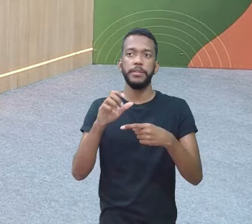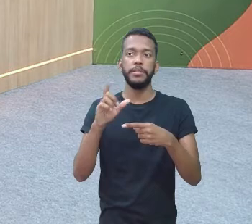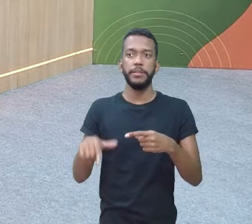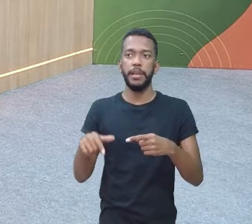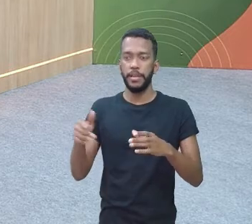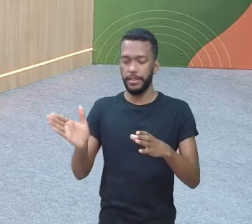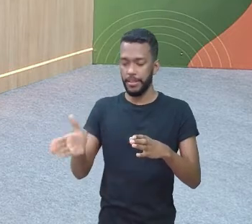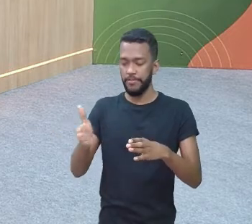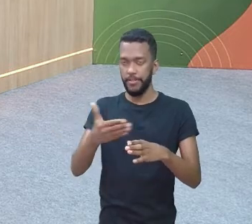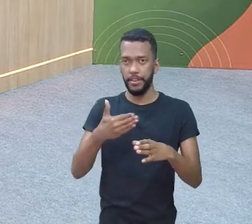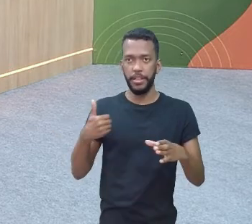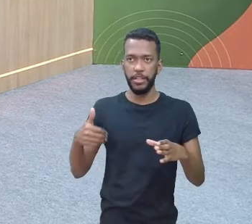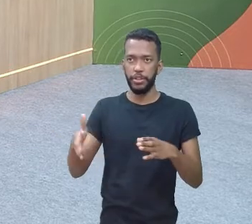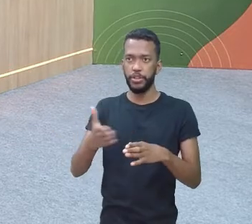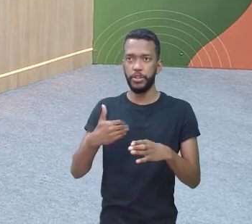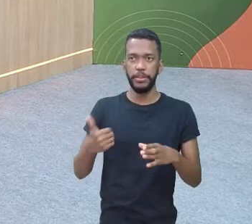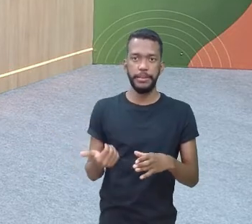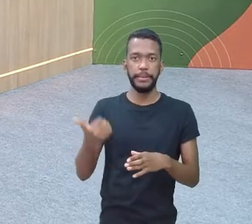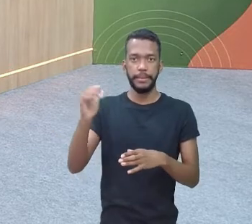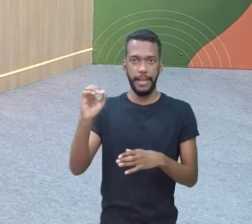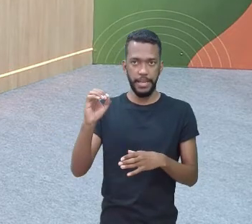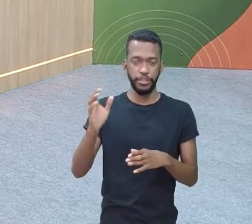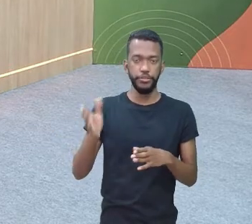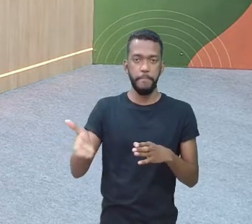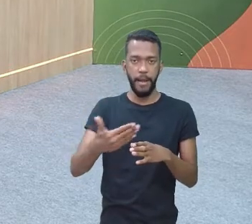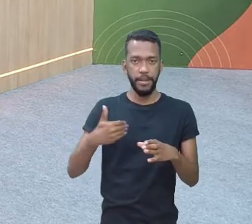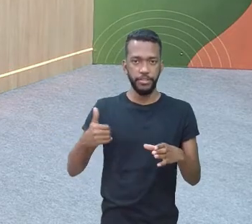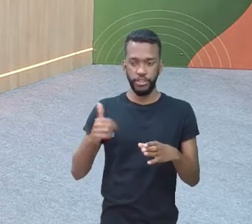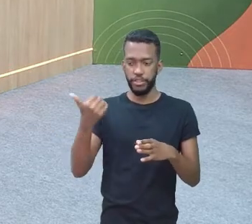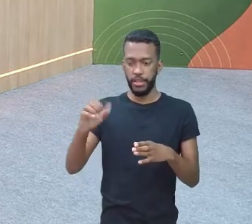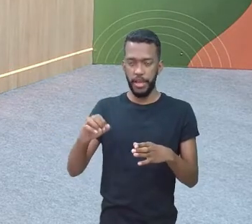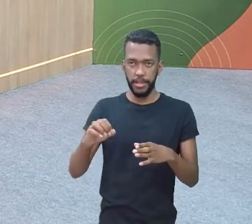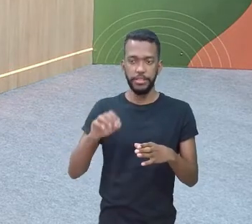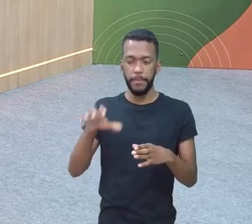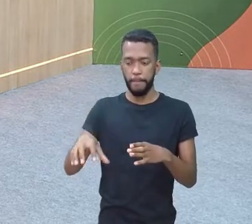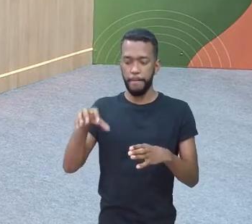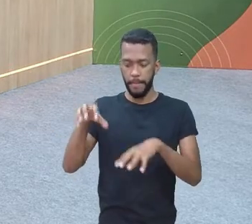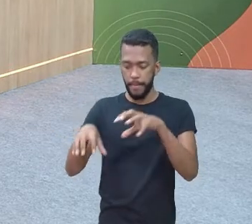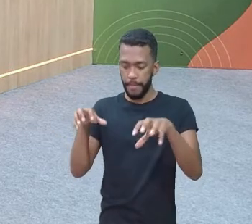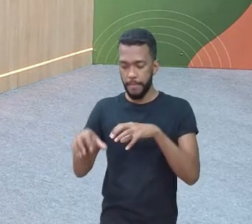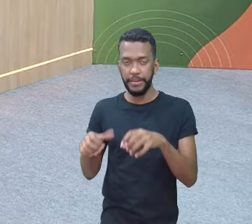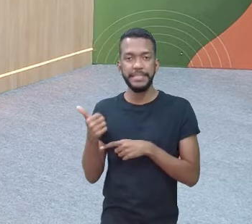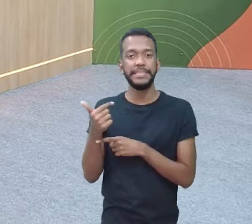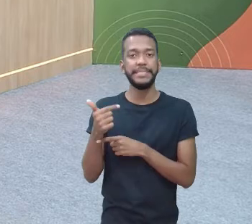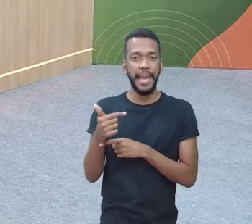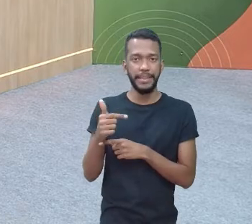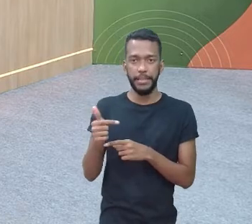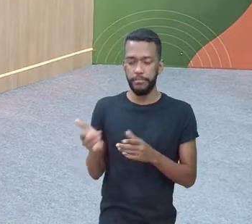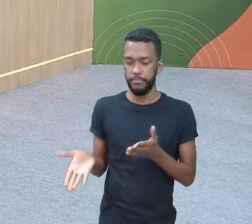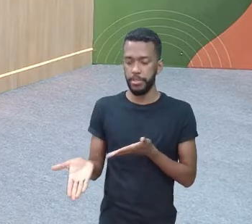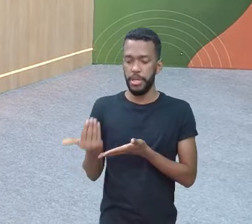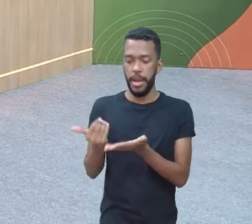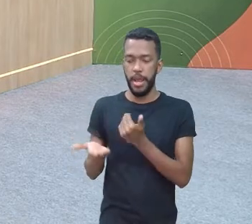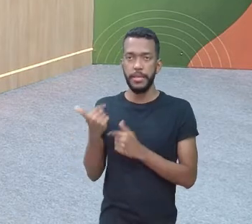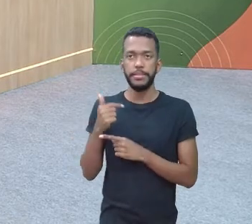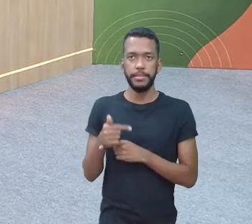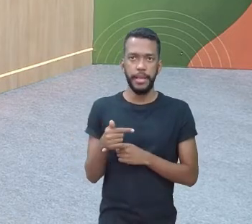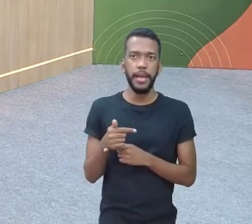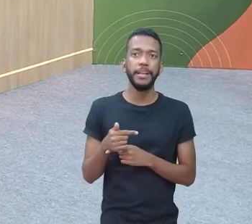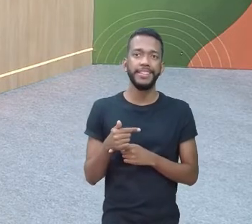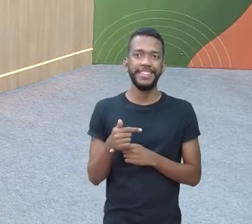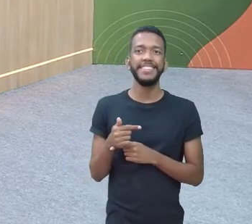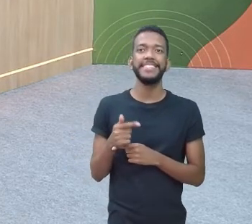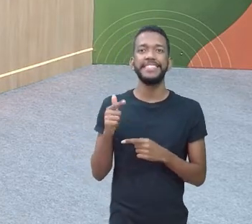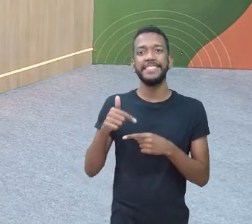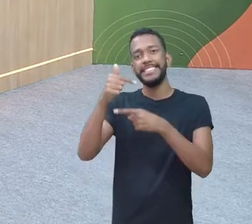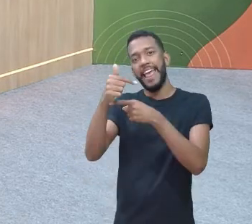tinha dividido o total em 10 partes e peguei 7 dessas partes. A gente vai expressar a parte